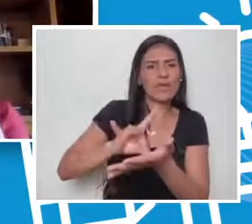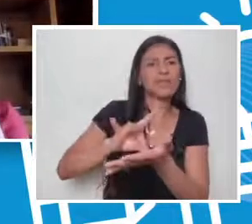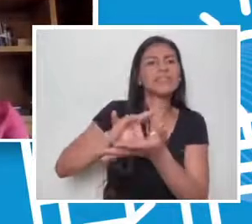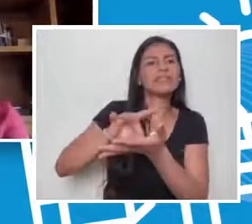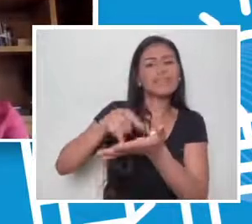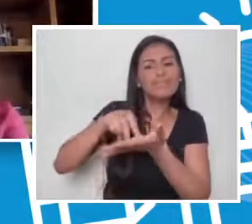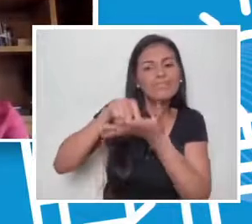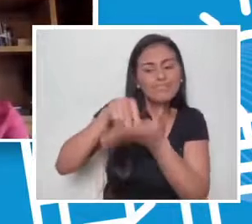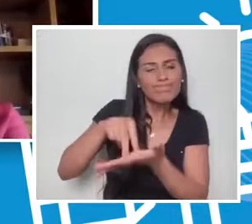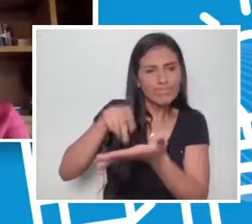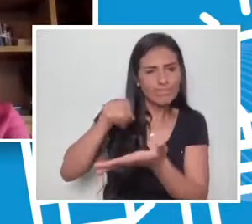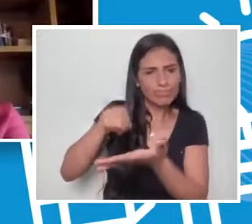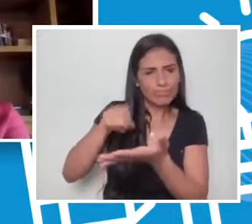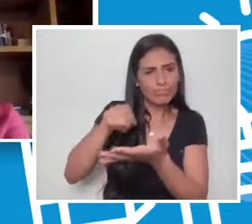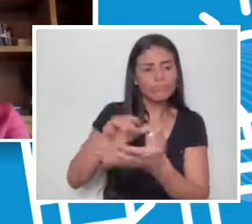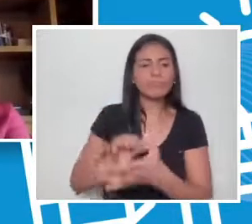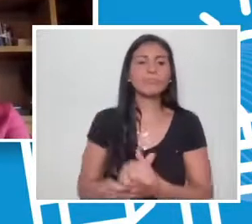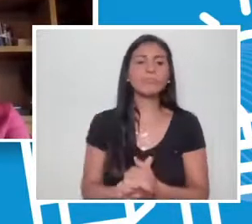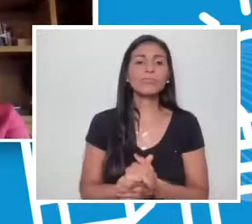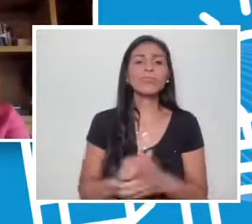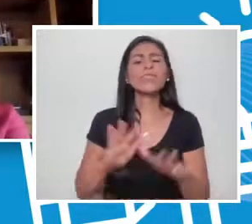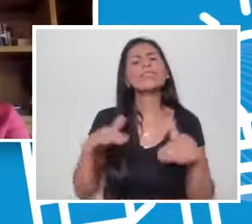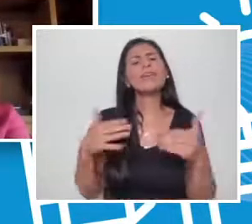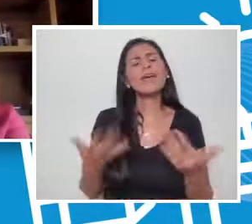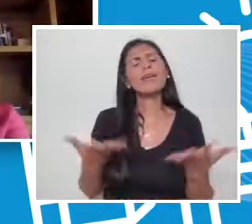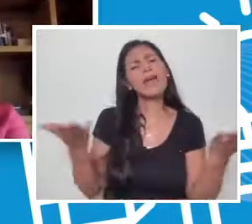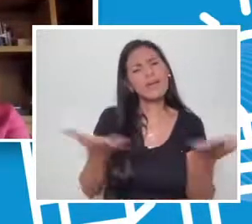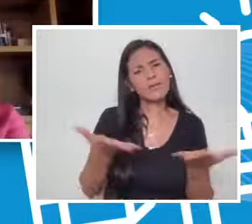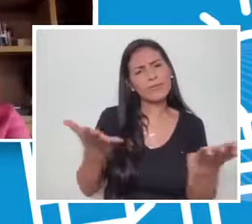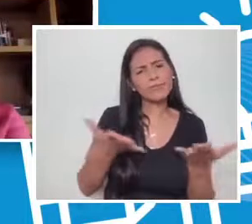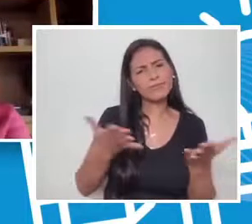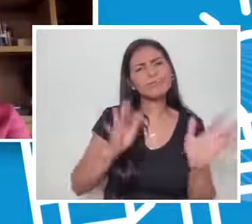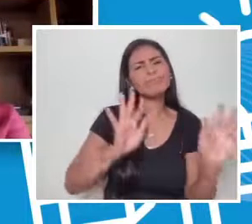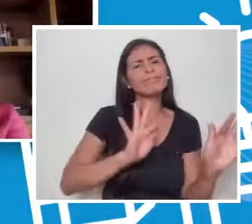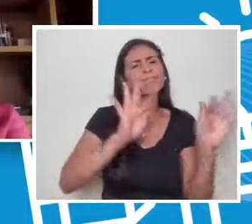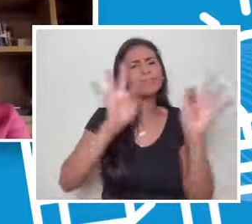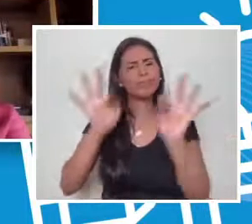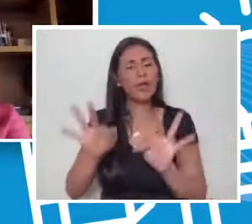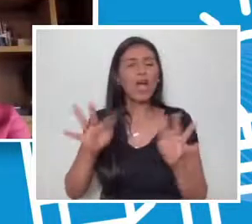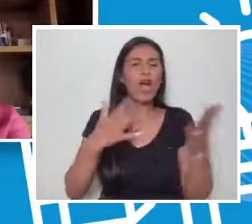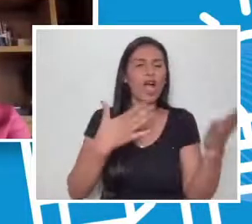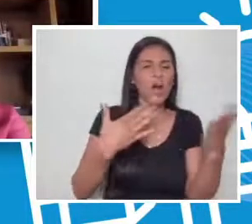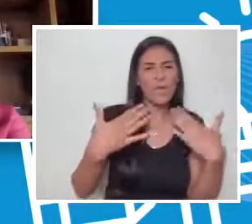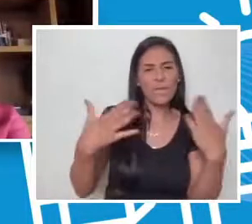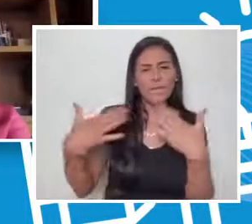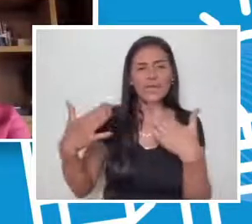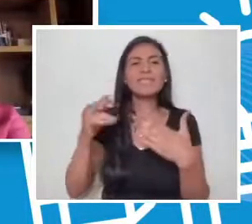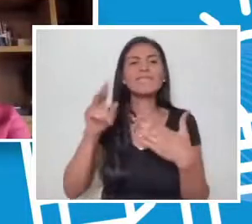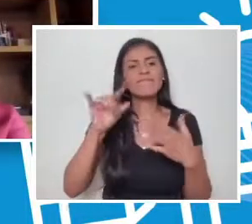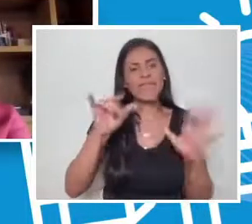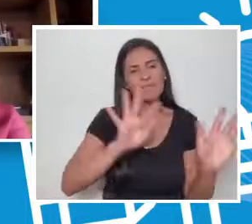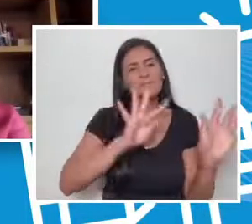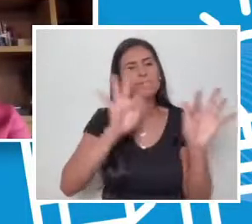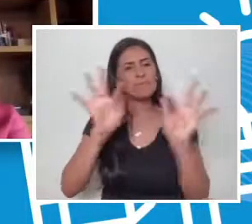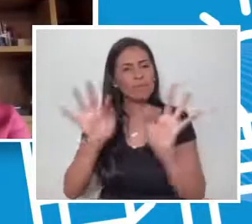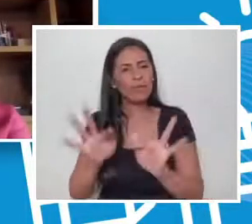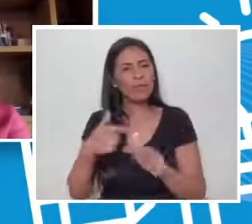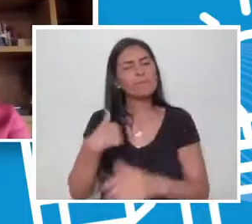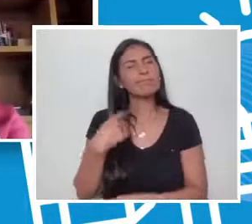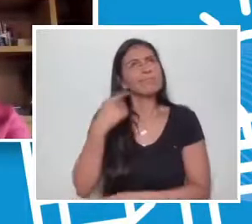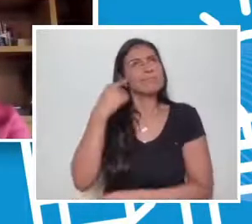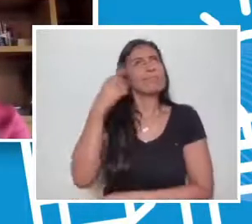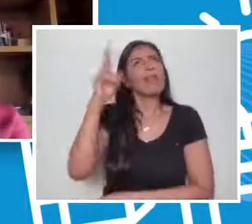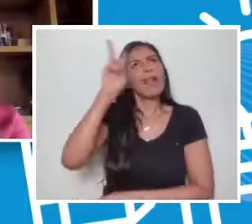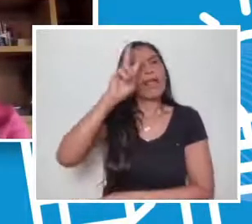terminar essa conversa, eu lembrei de uma coisa do professor Jorge Larossa, um professor